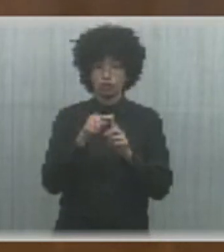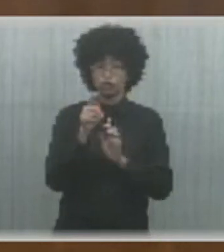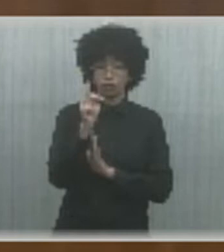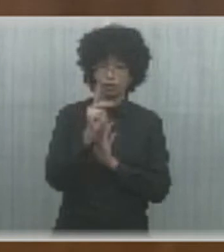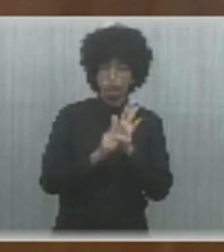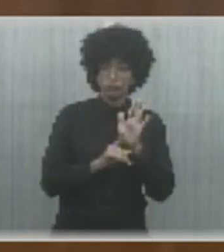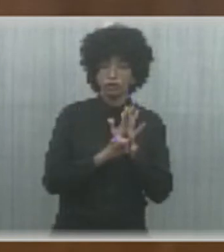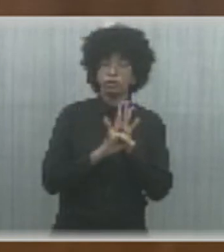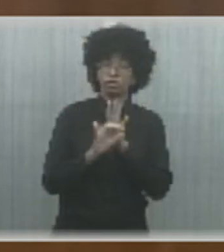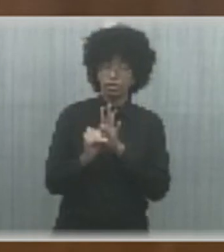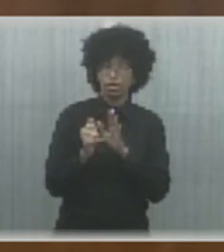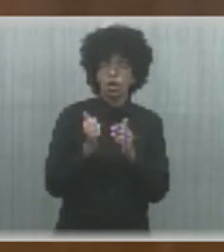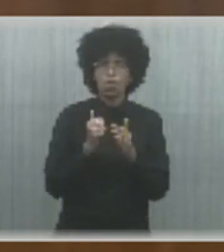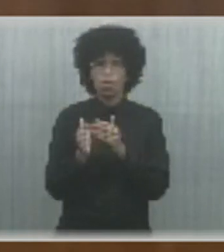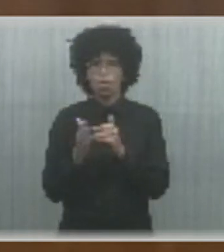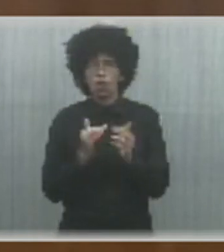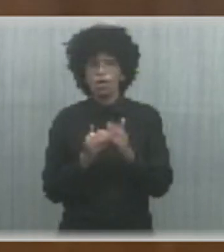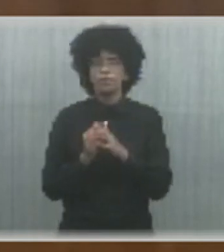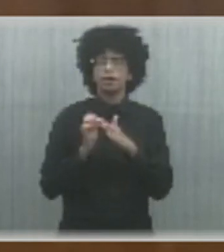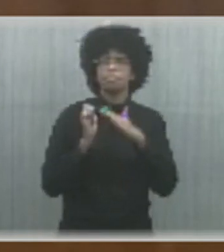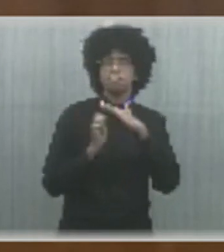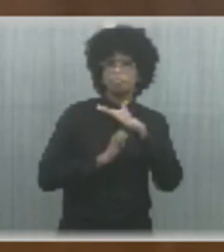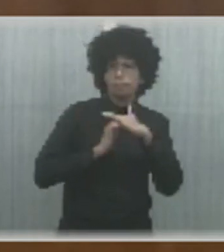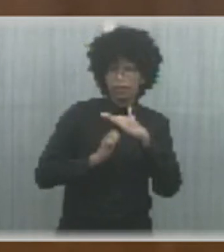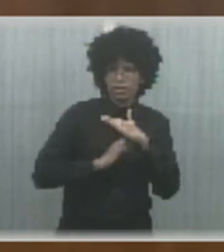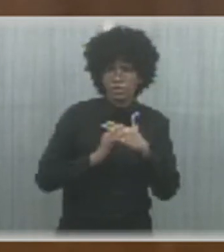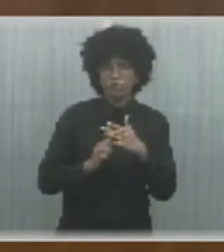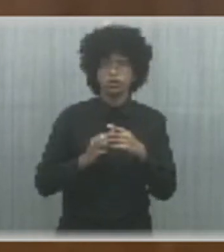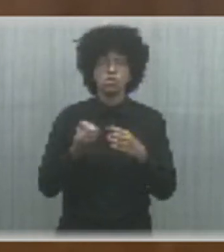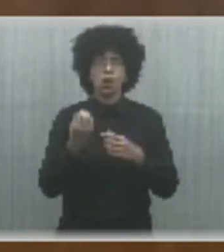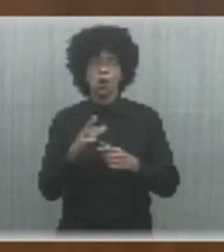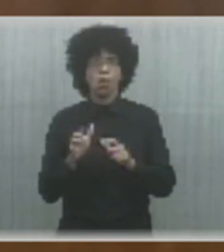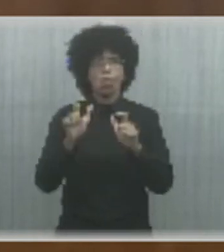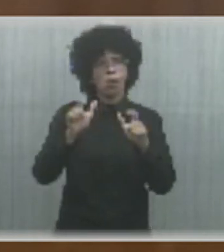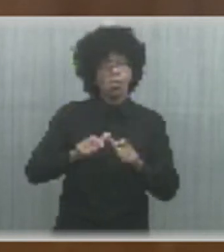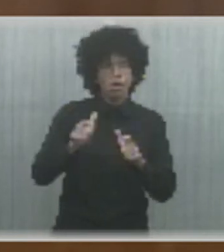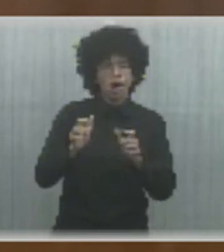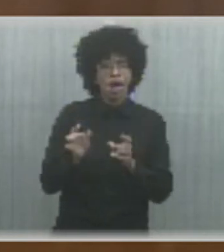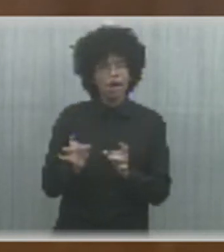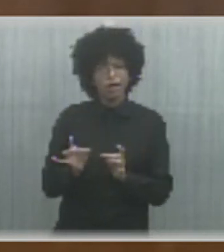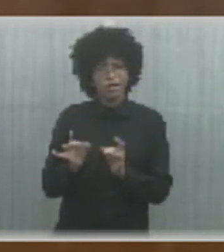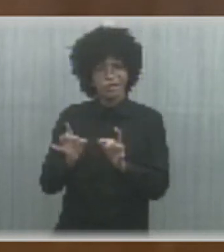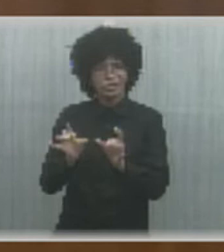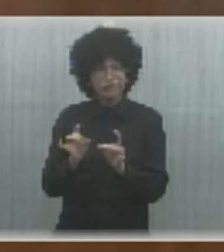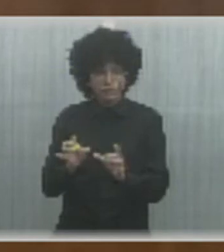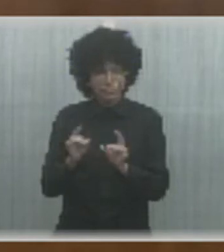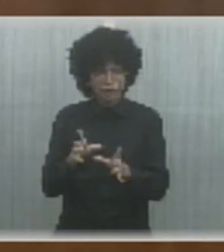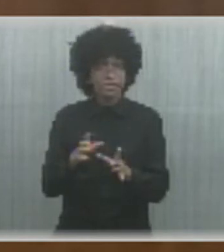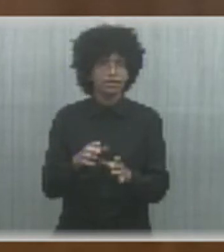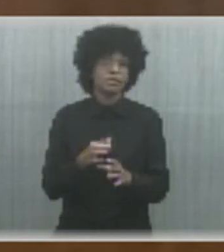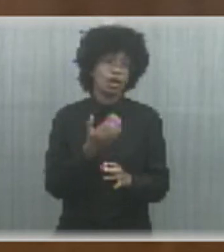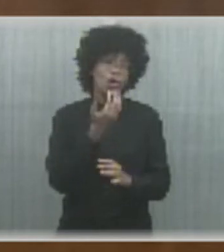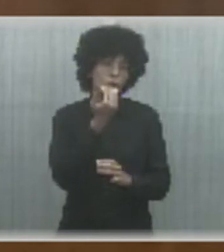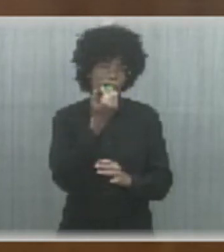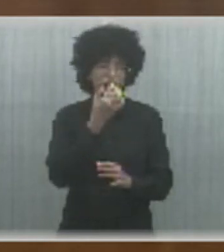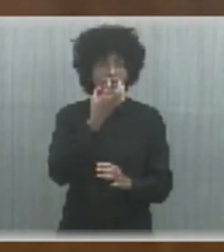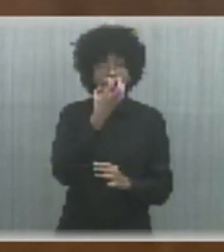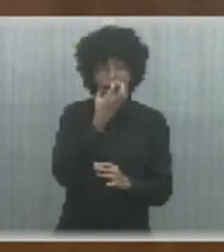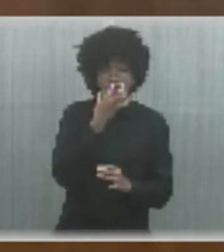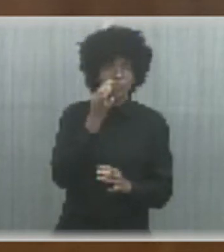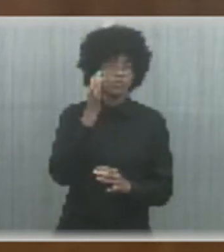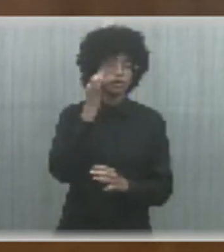que qualquer empresa ou qualquer revendedora de ração que doe essas rações, ela possa